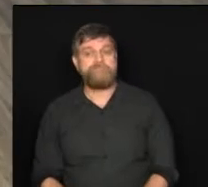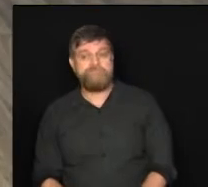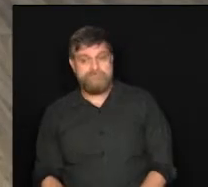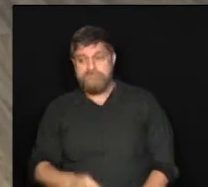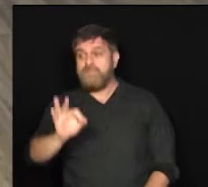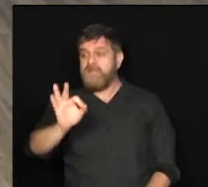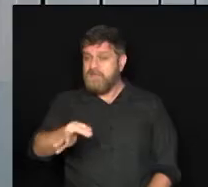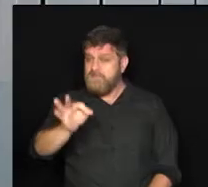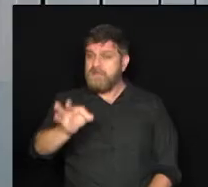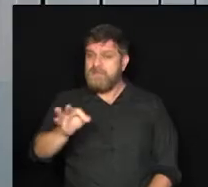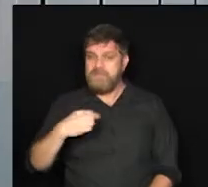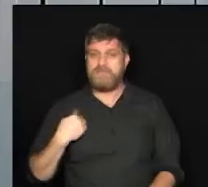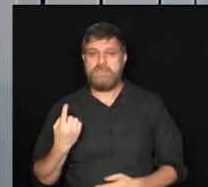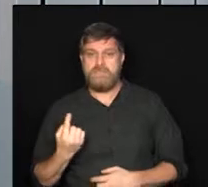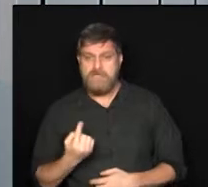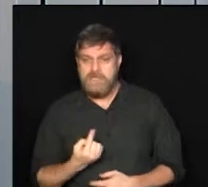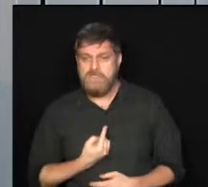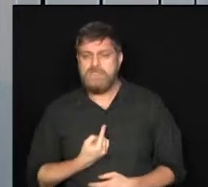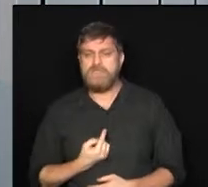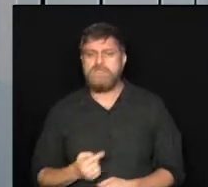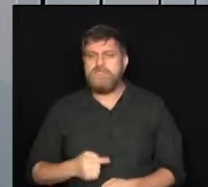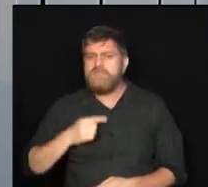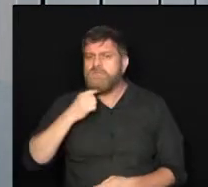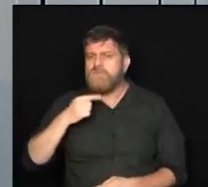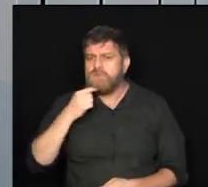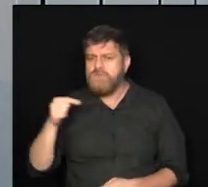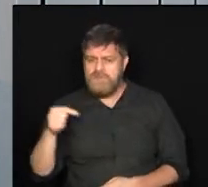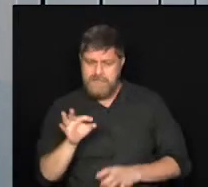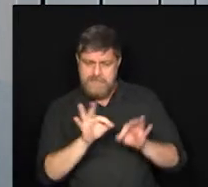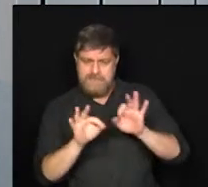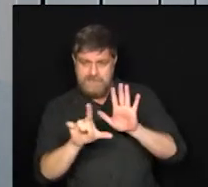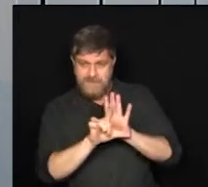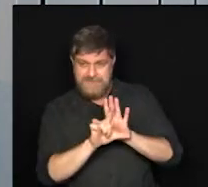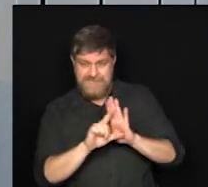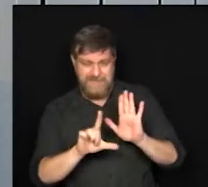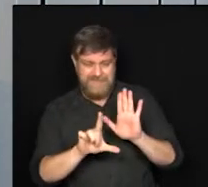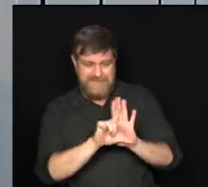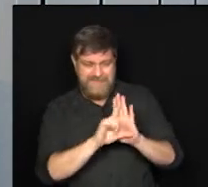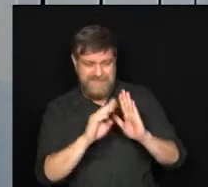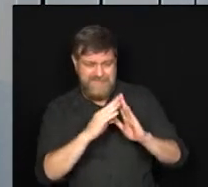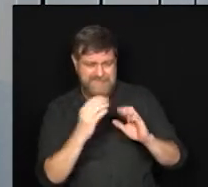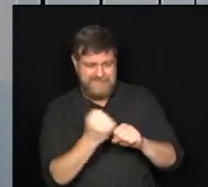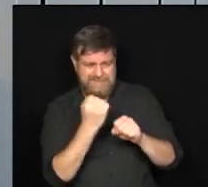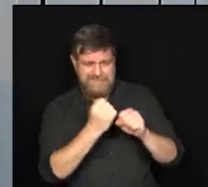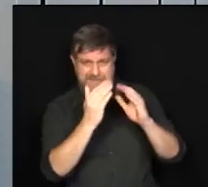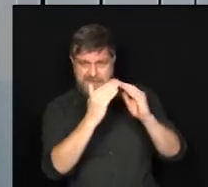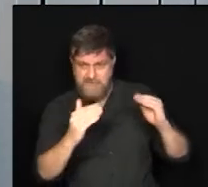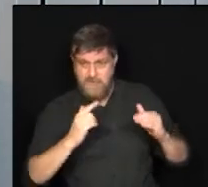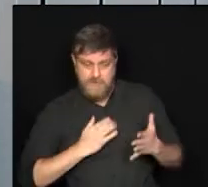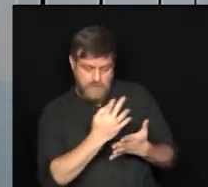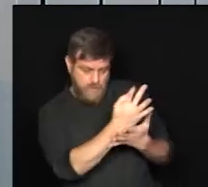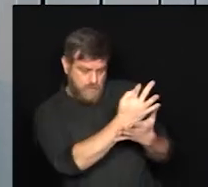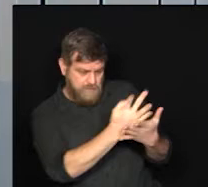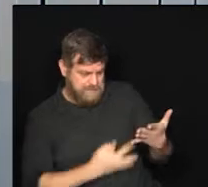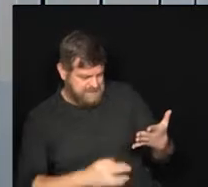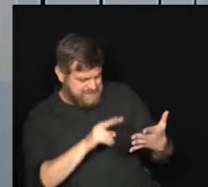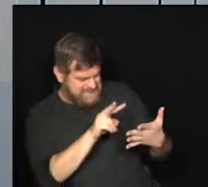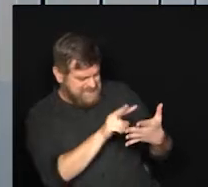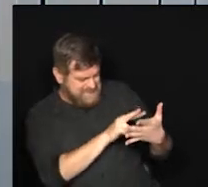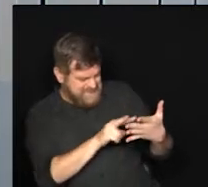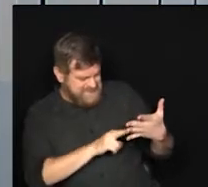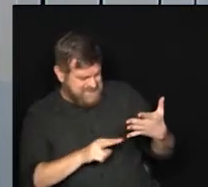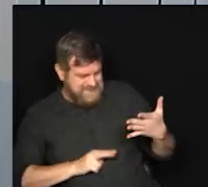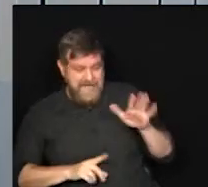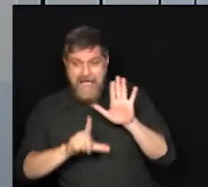uma discussão que a gente faz, e só sobre esse projeto da Lei do Puxadinho, eu estou com o texto aqui. A legislação